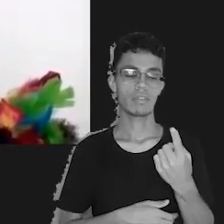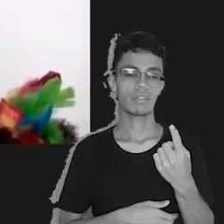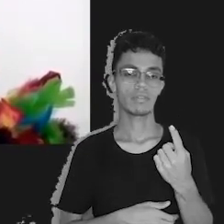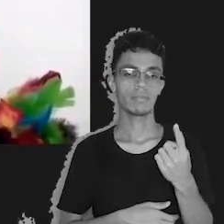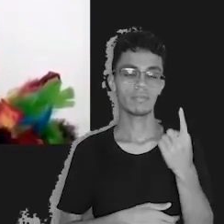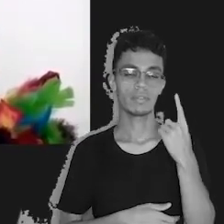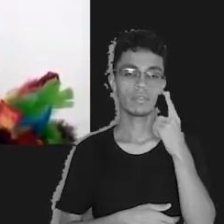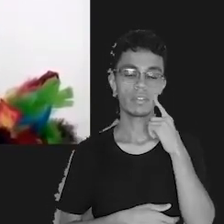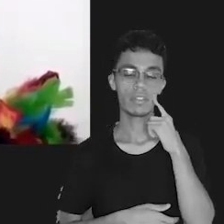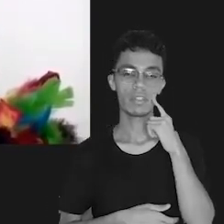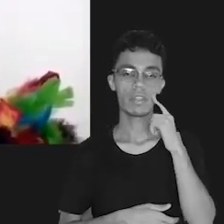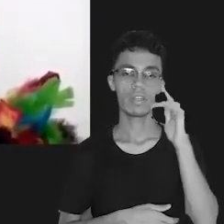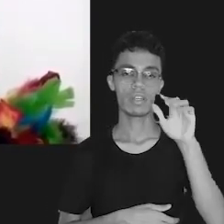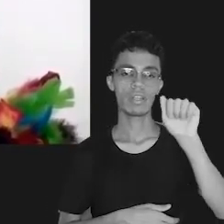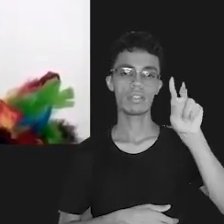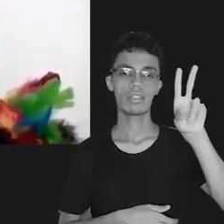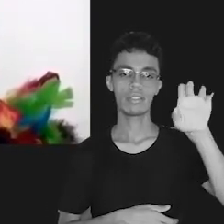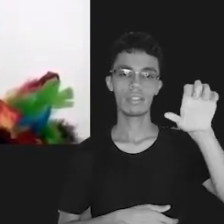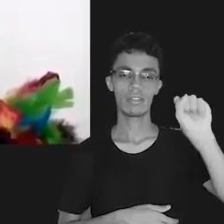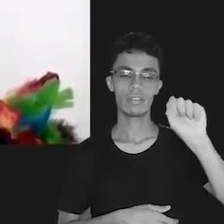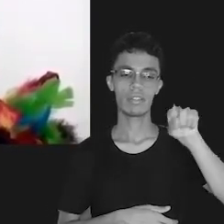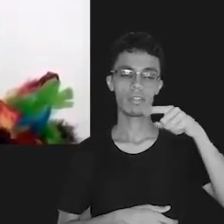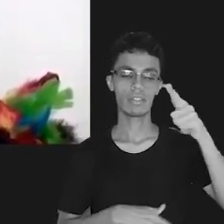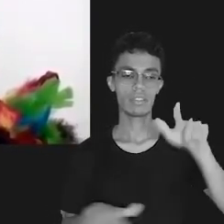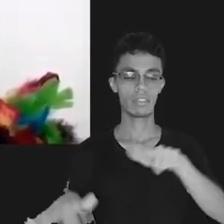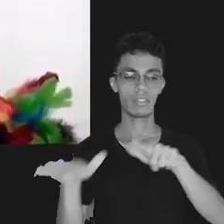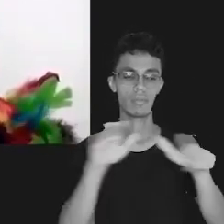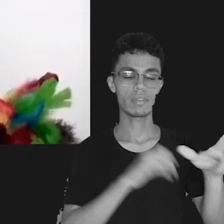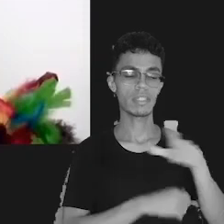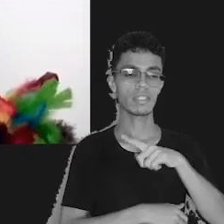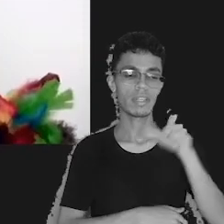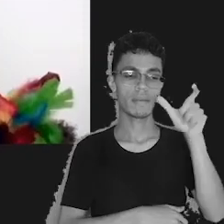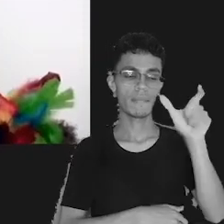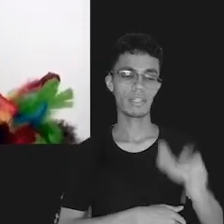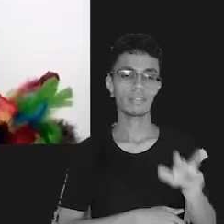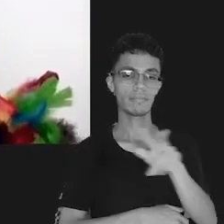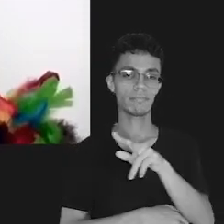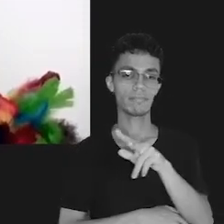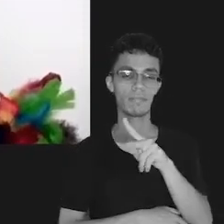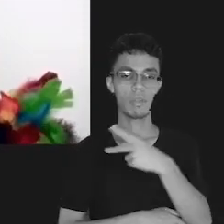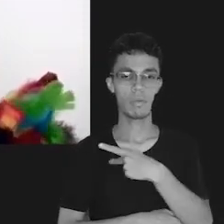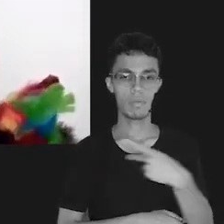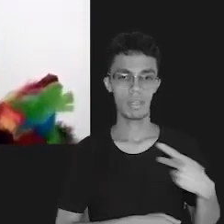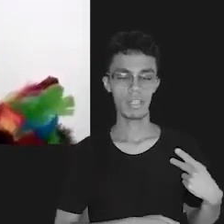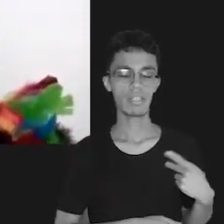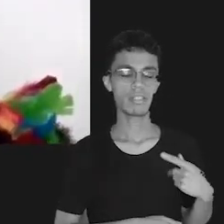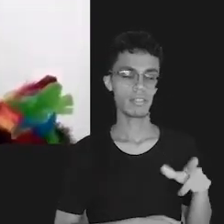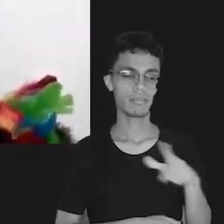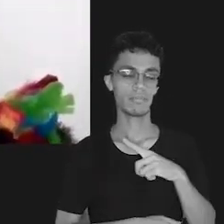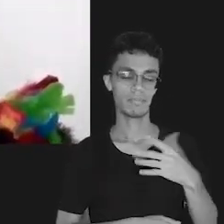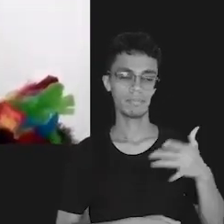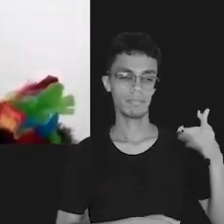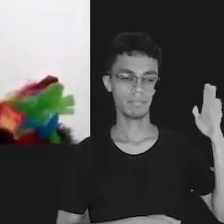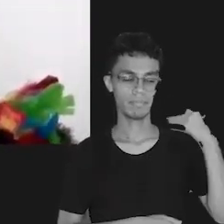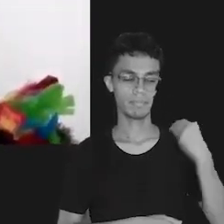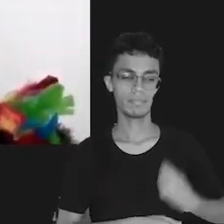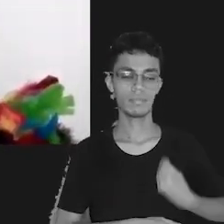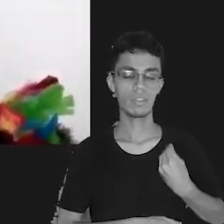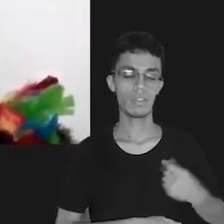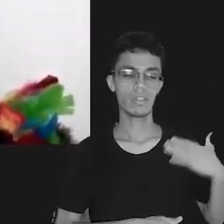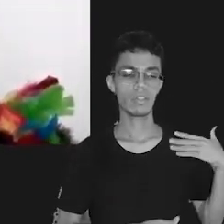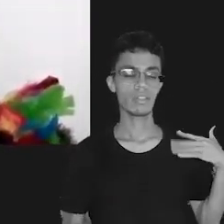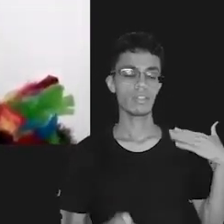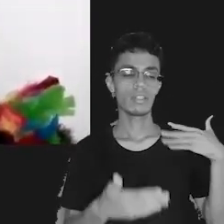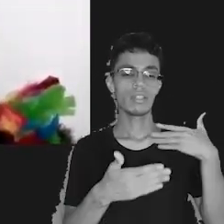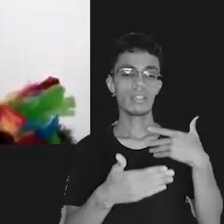no Aves, semana que vem, que tem um protagonista padre, que esse padre existiu, e esse padre, passando por